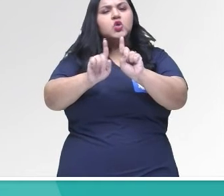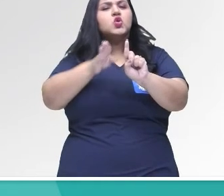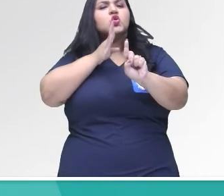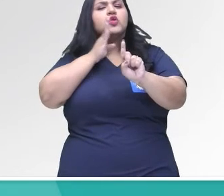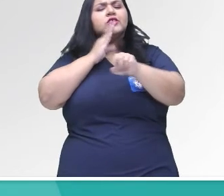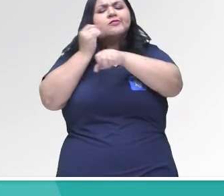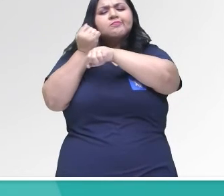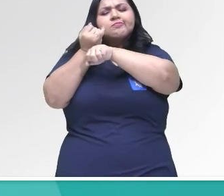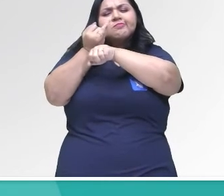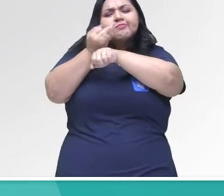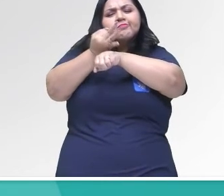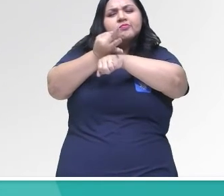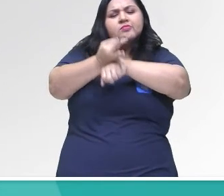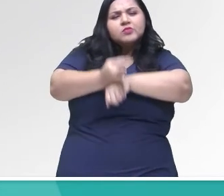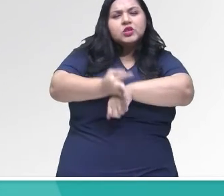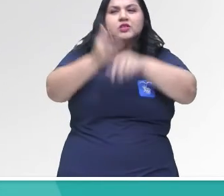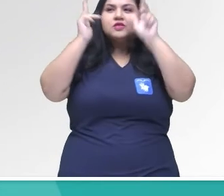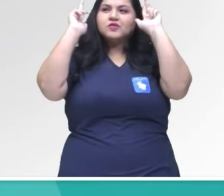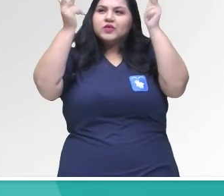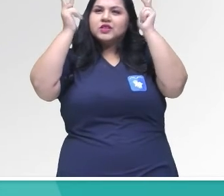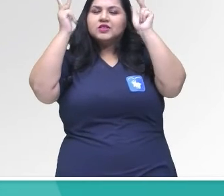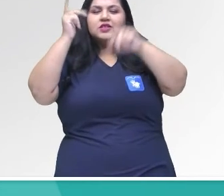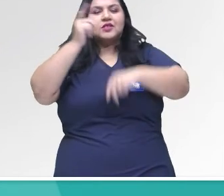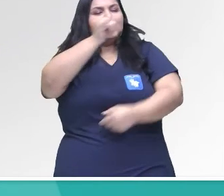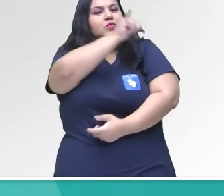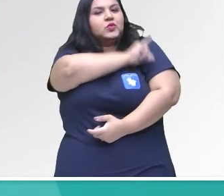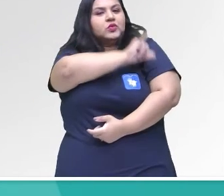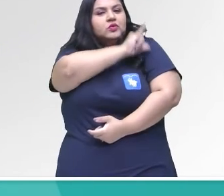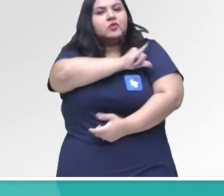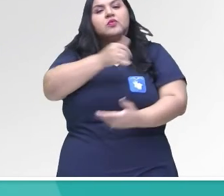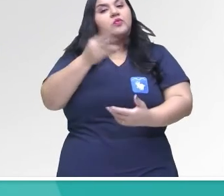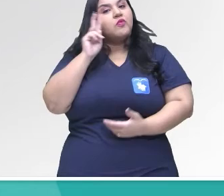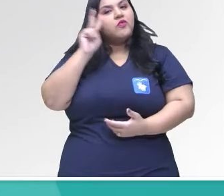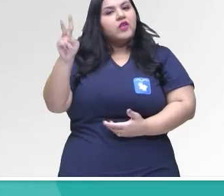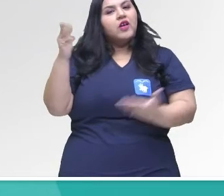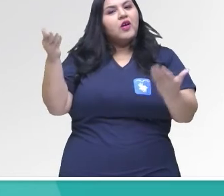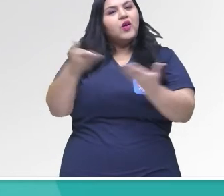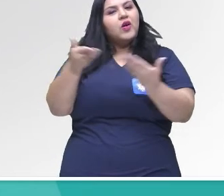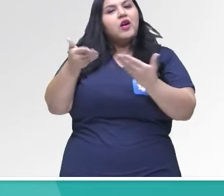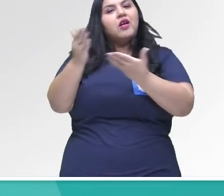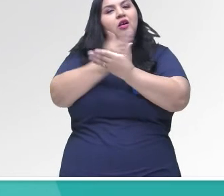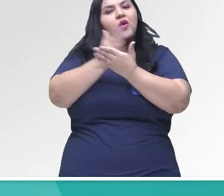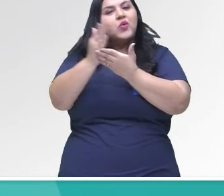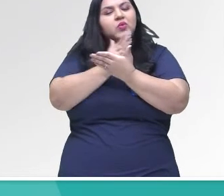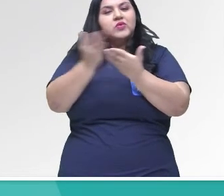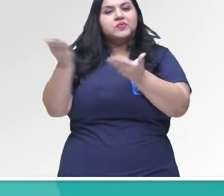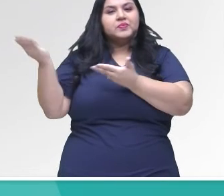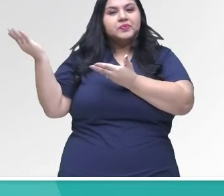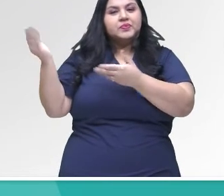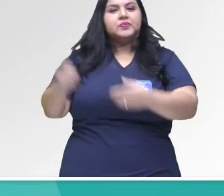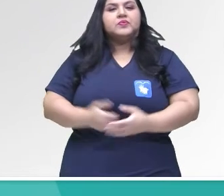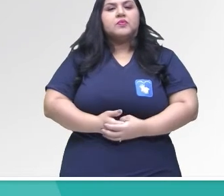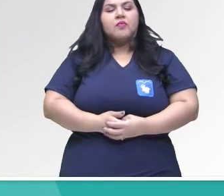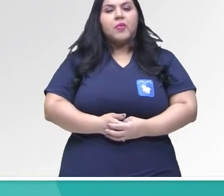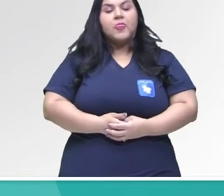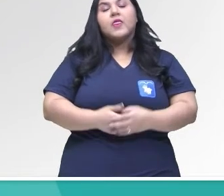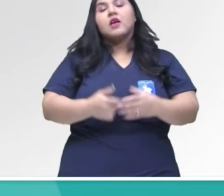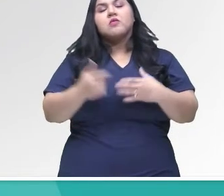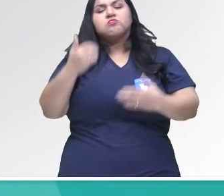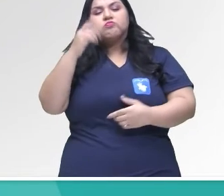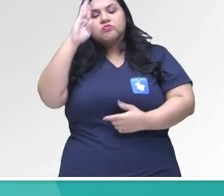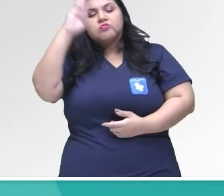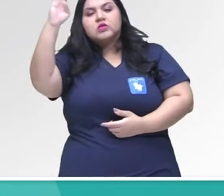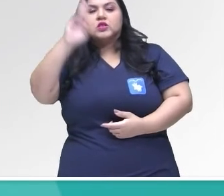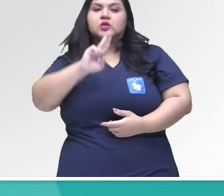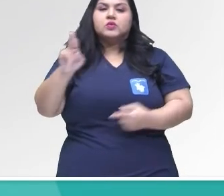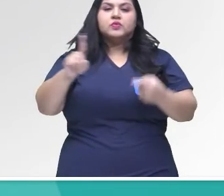madrugadas nas boates carioca. Vamos ver alguns artistas que fizeram parte desse movimento? Então aqui, os maiores nomes dessa época